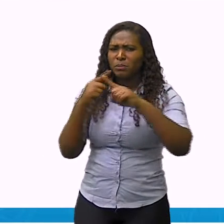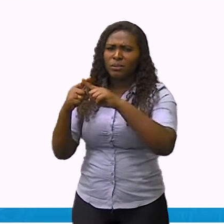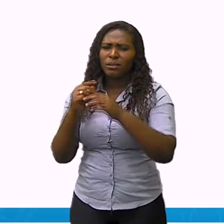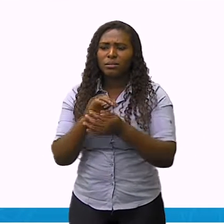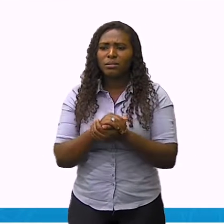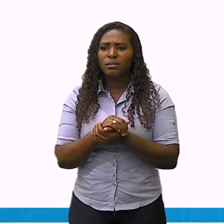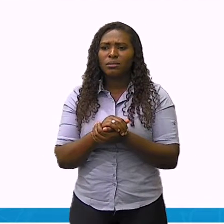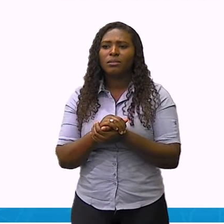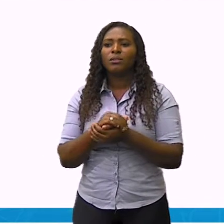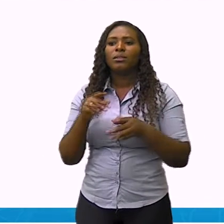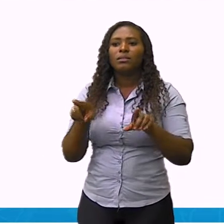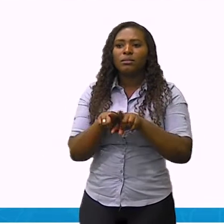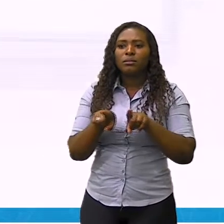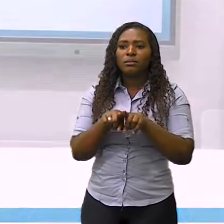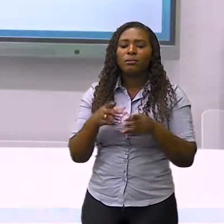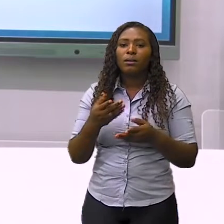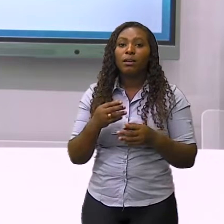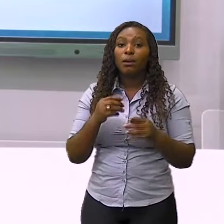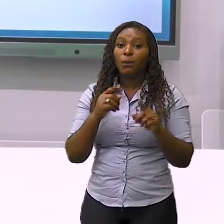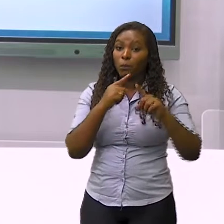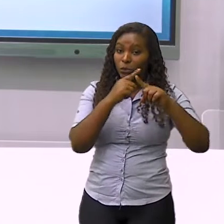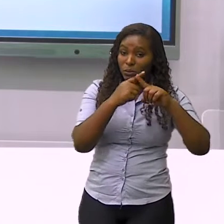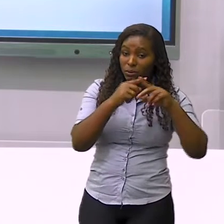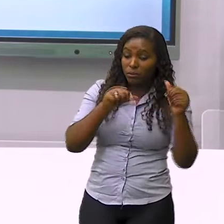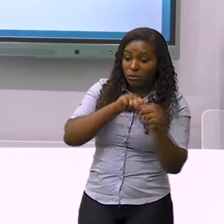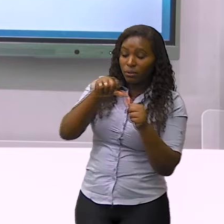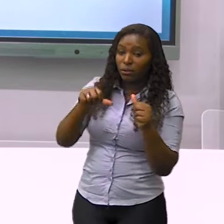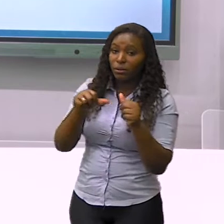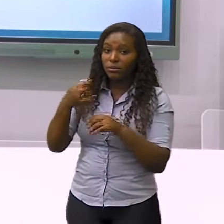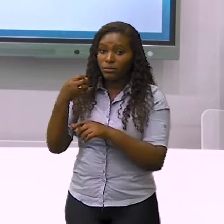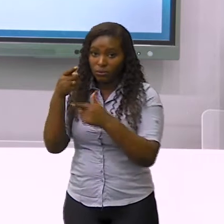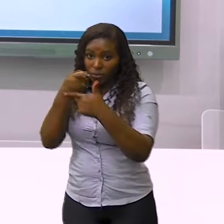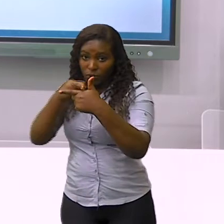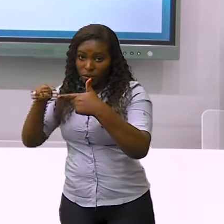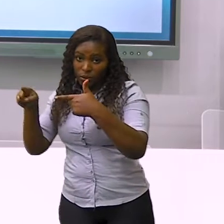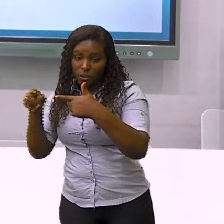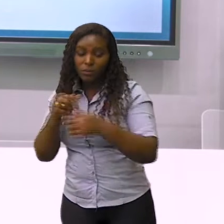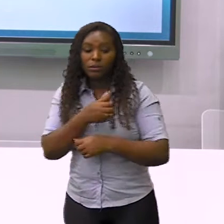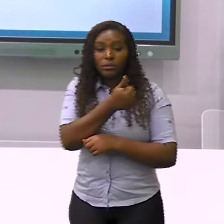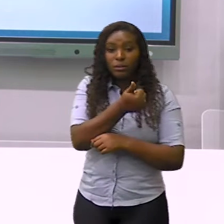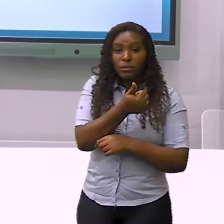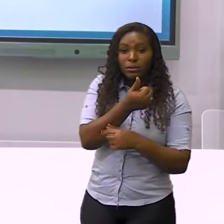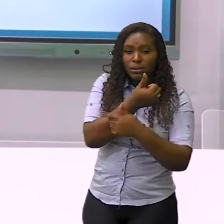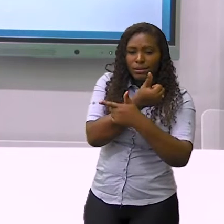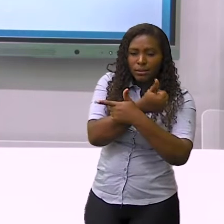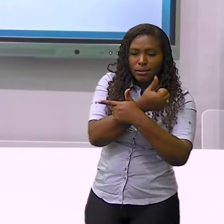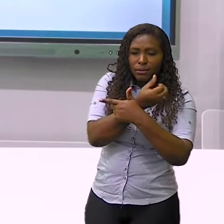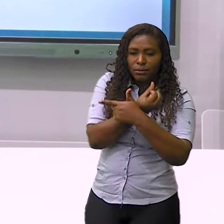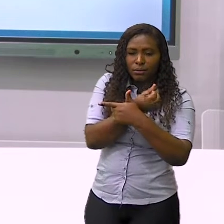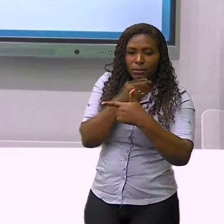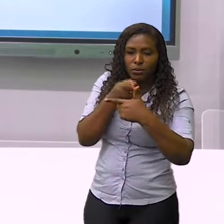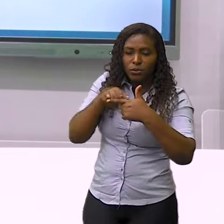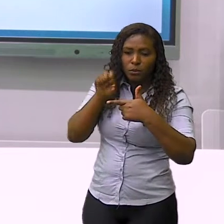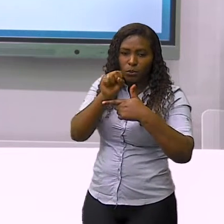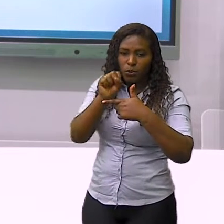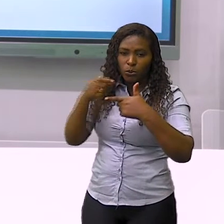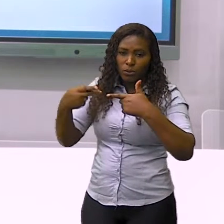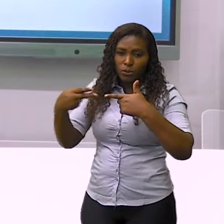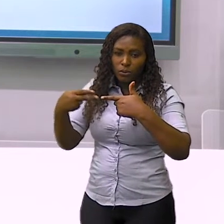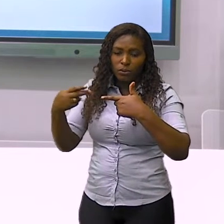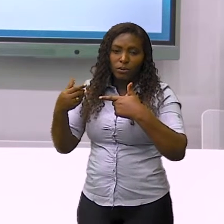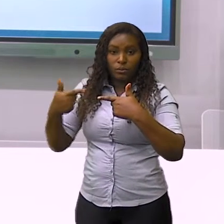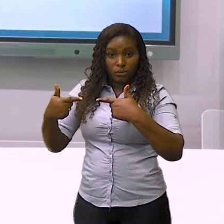é menos 2k. 4 vezes 4, 16. Menos vezes